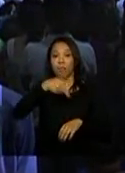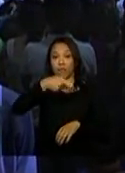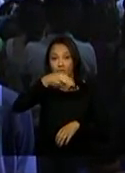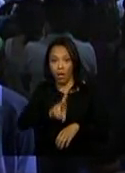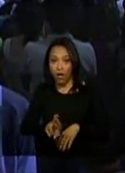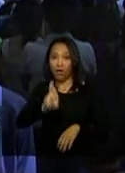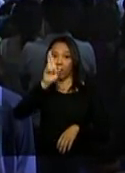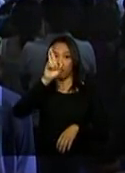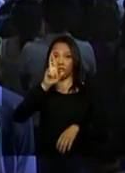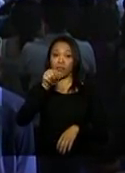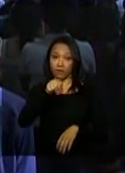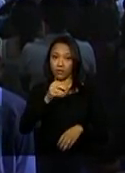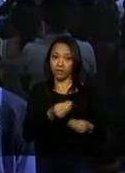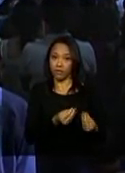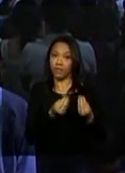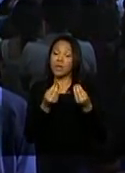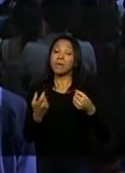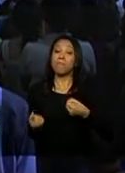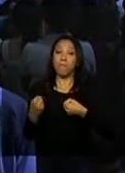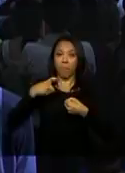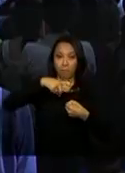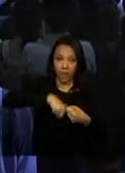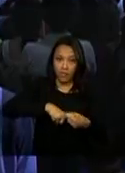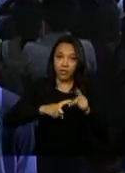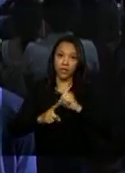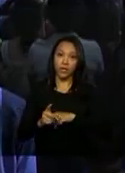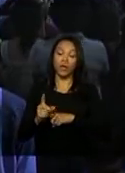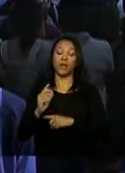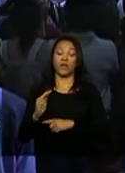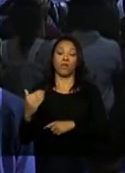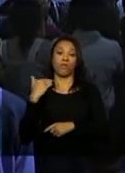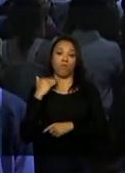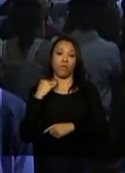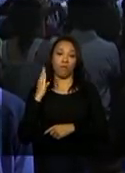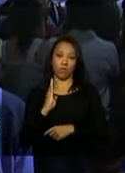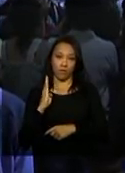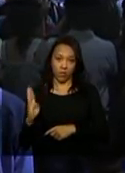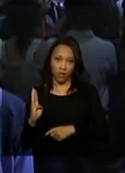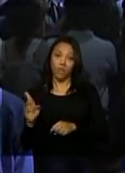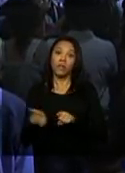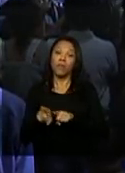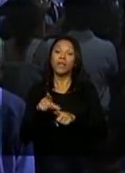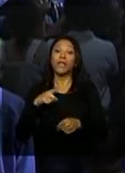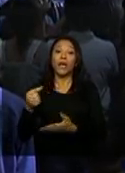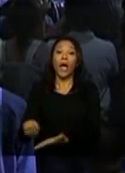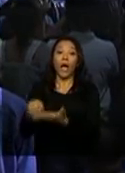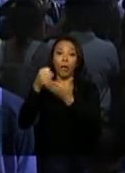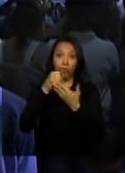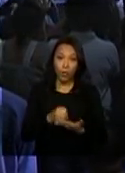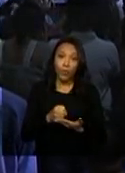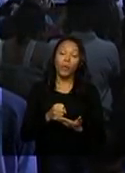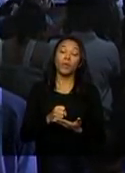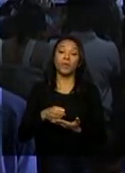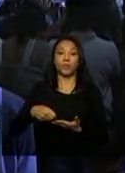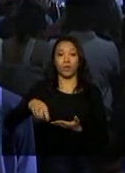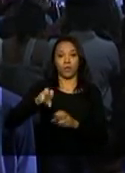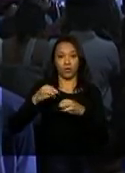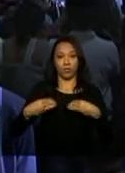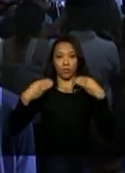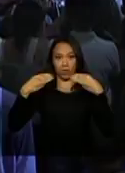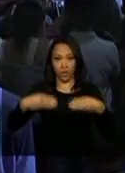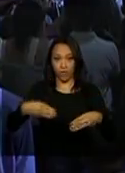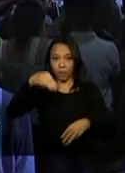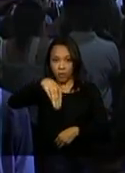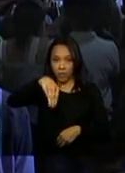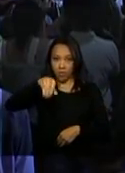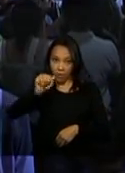República, realizada em parceria com a Fundação Banco do Brasil, que conta com o apoio do Ministério do Meio Ambiente e do